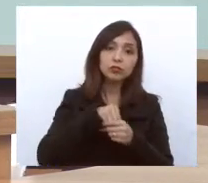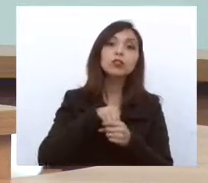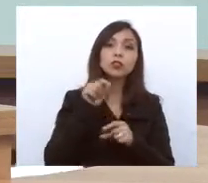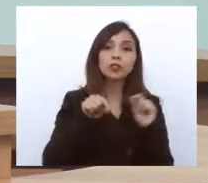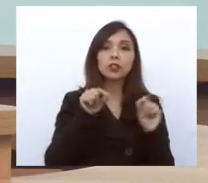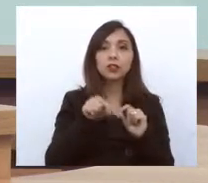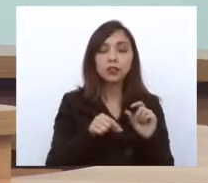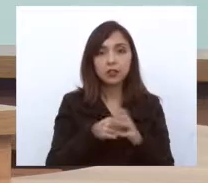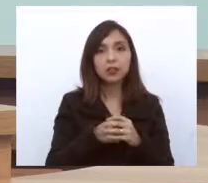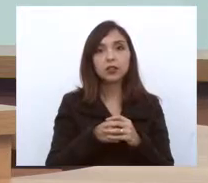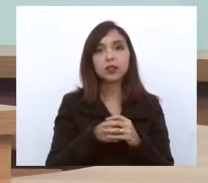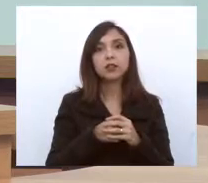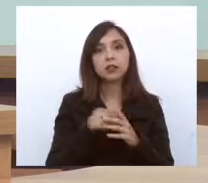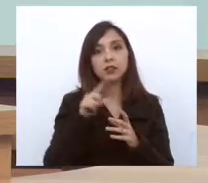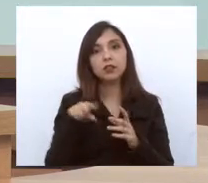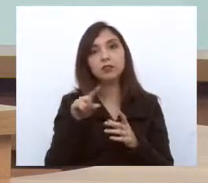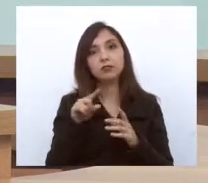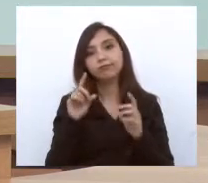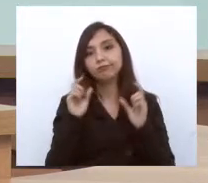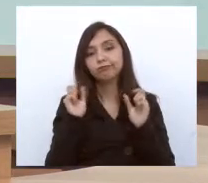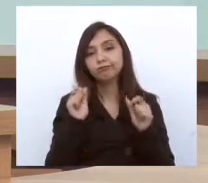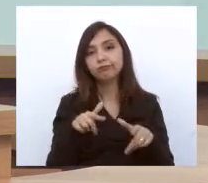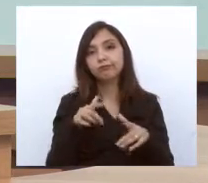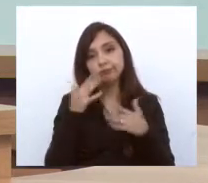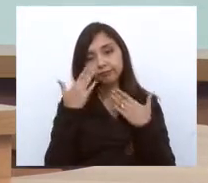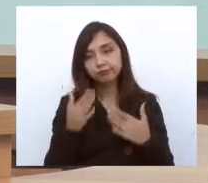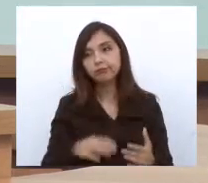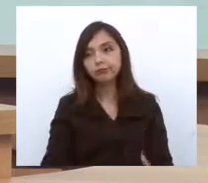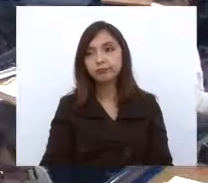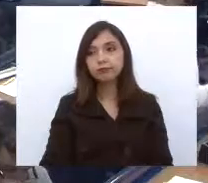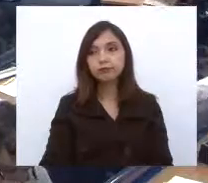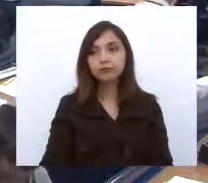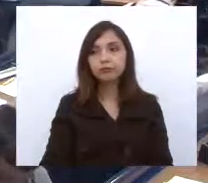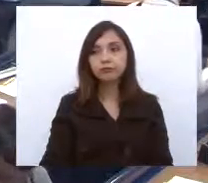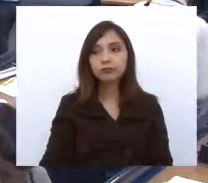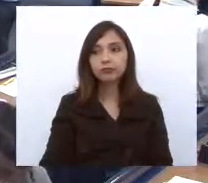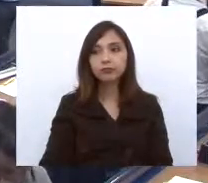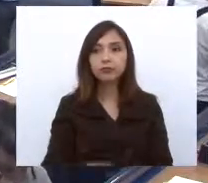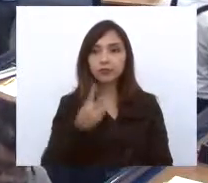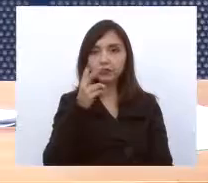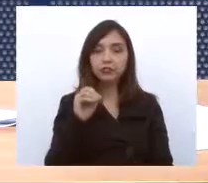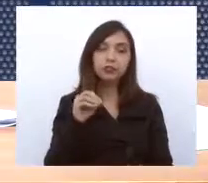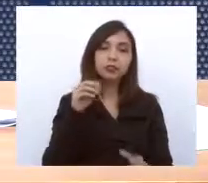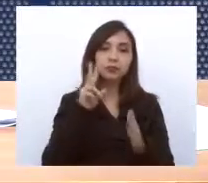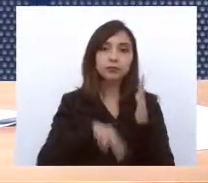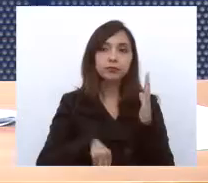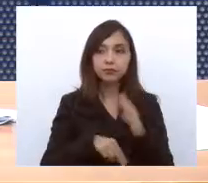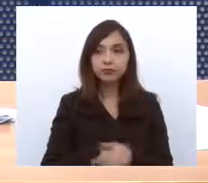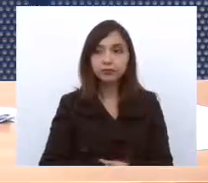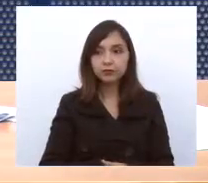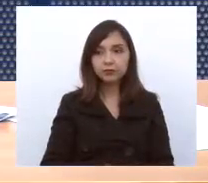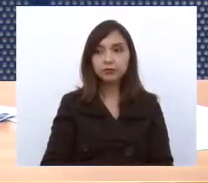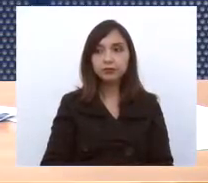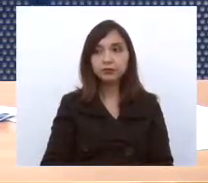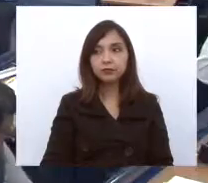Executivo. O Executivo está desrespeitando duas vezes. Obrigado, senhor presidente. Item 20, senhor secretário, para a leitura. Primeira discussão e